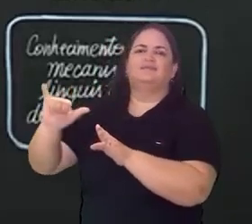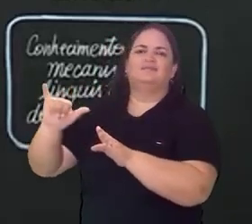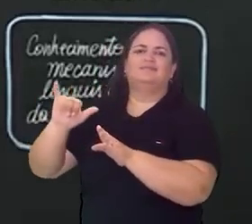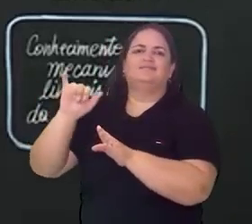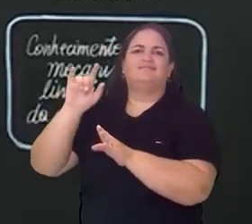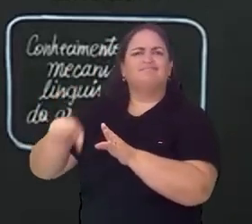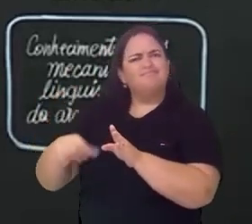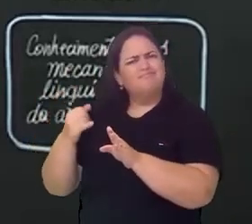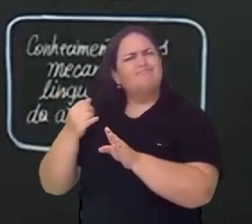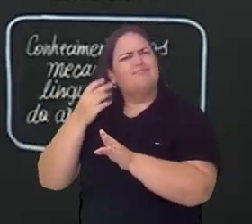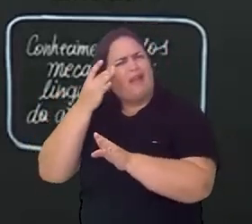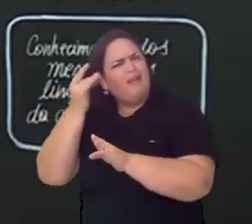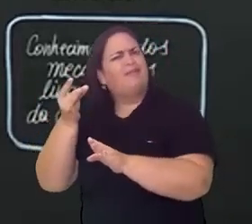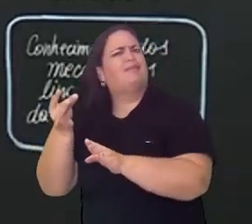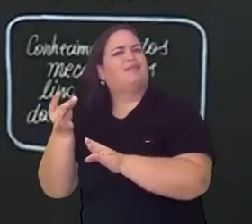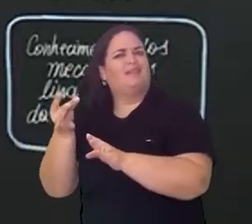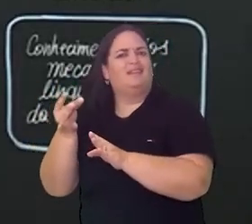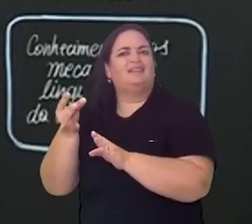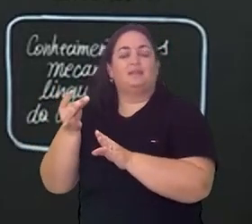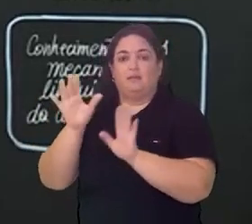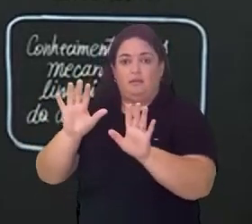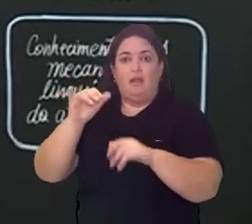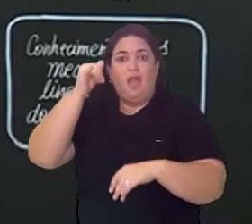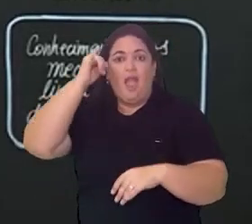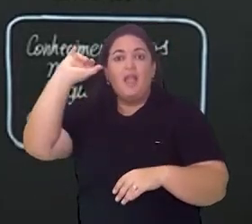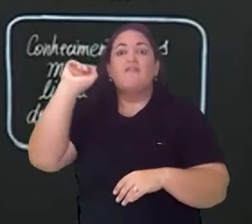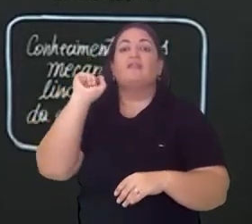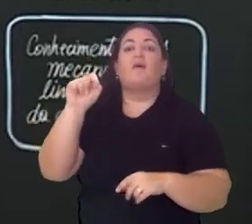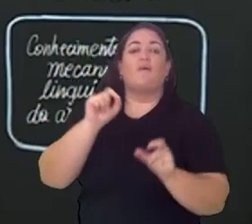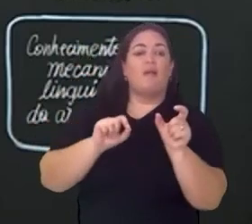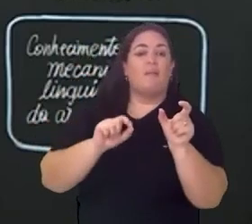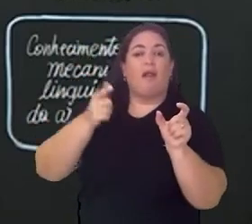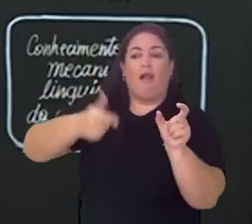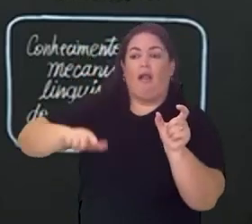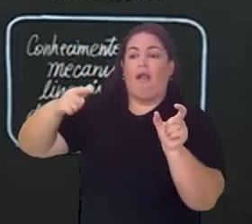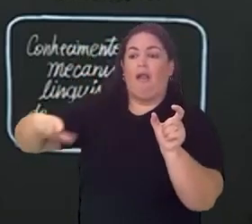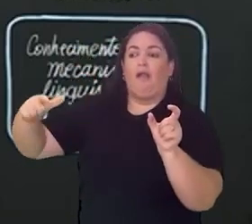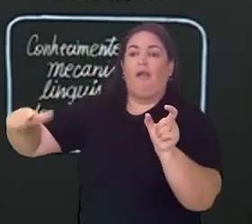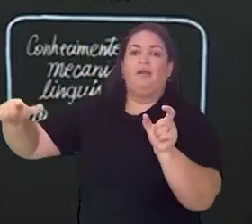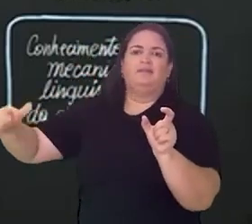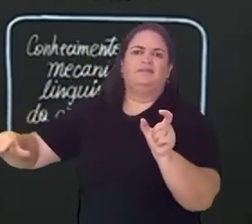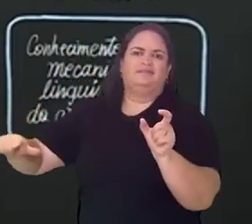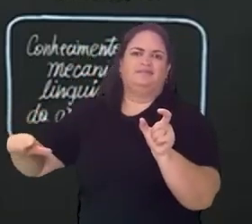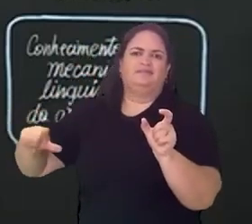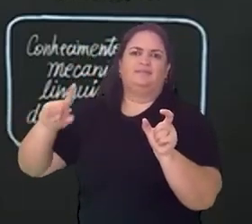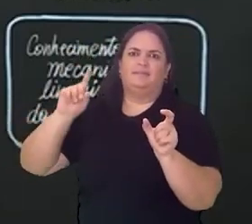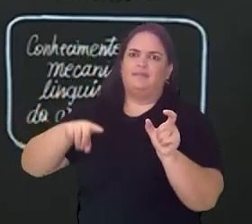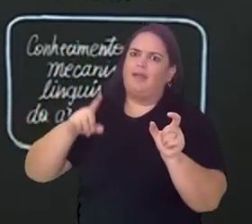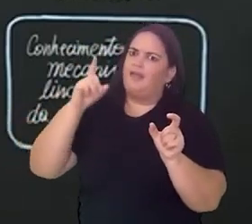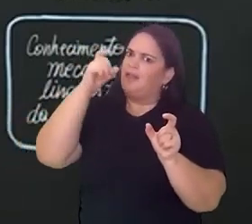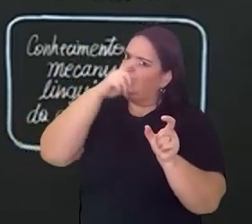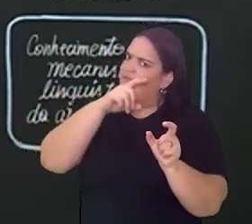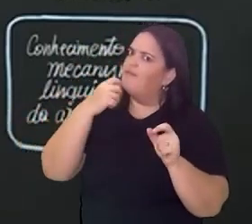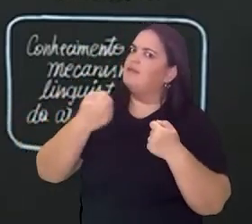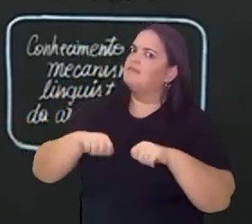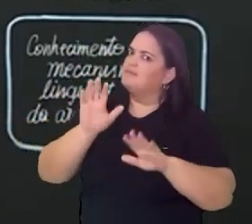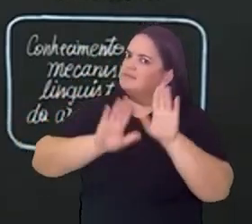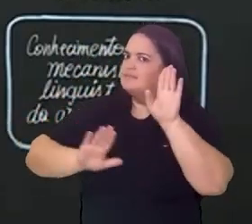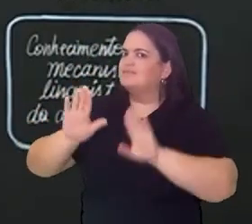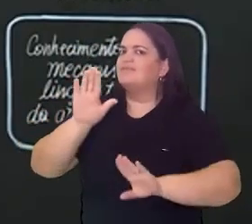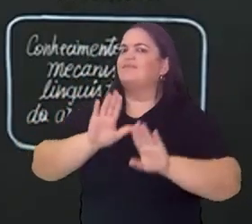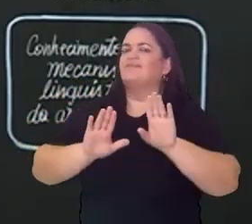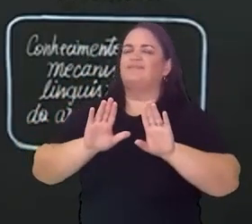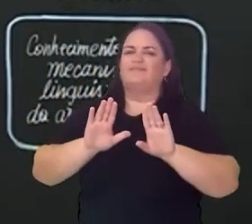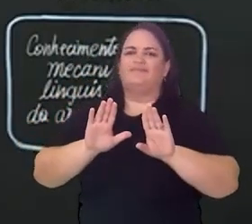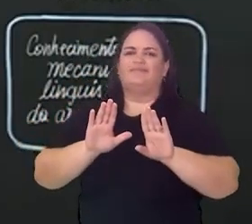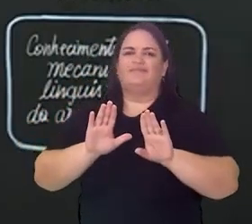um recurso interessante que evita a repetição de palavras, que é uma propriedade muitas vezes delicada de um texto, que